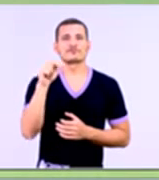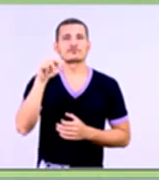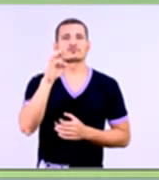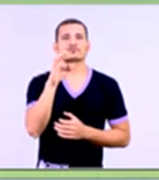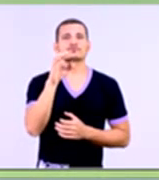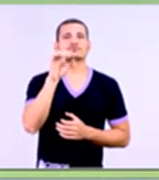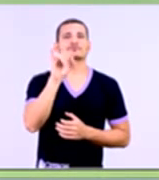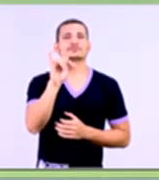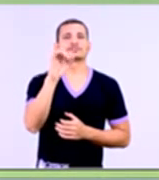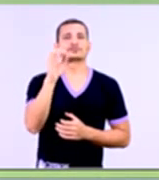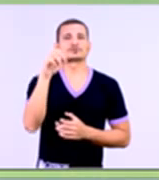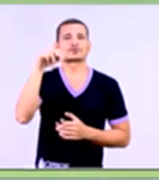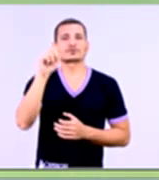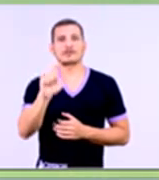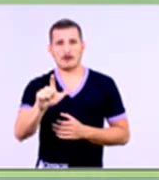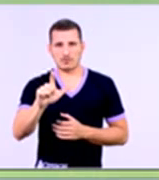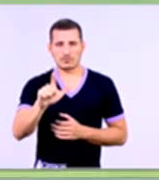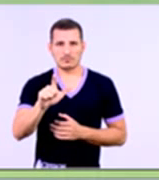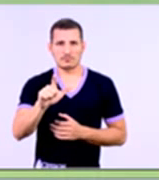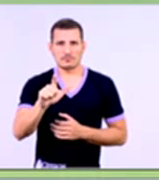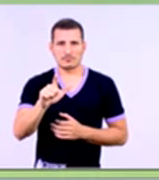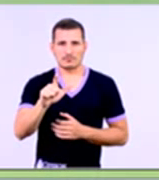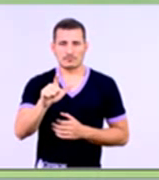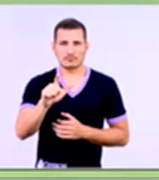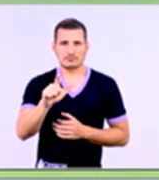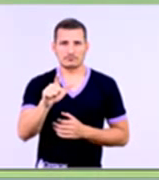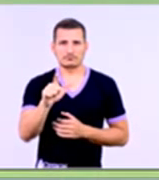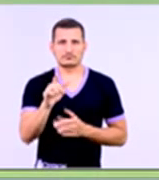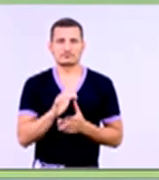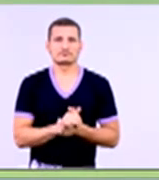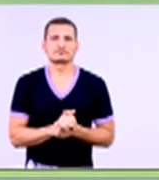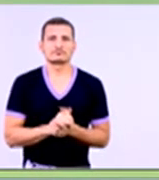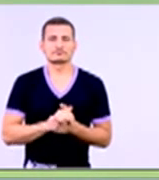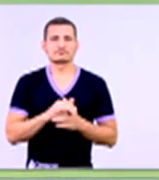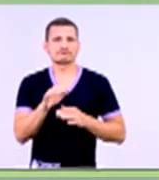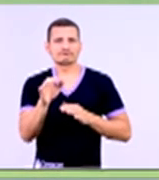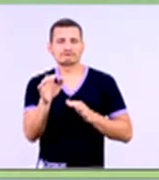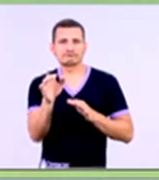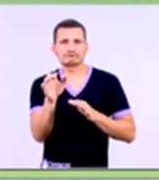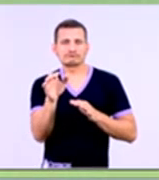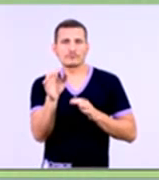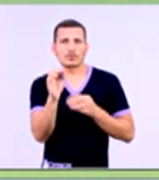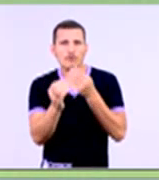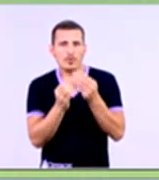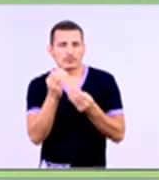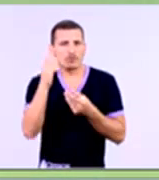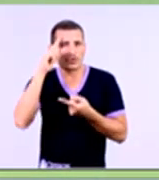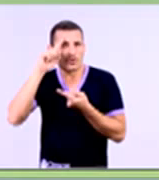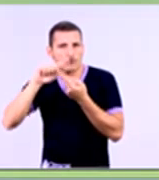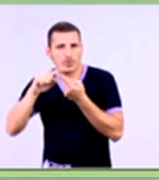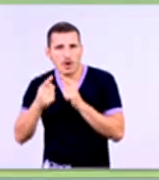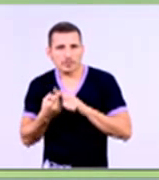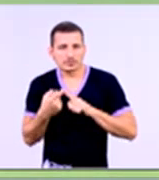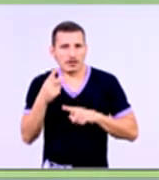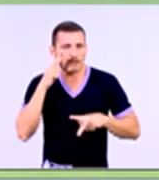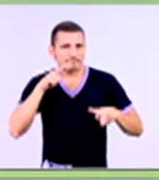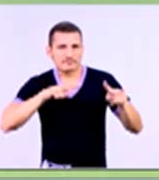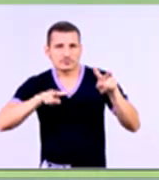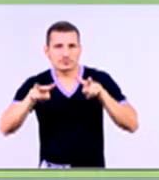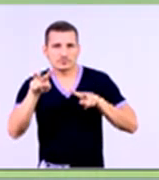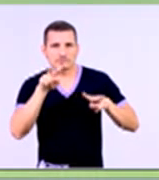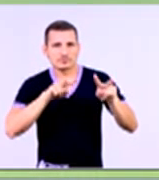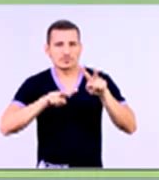funcional. Para estilização e inclusão de lógica visual a